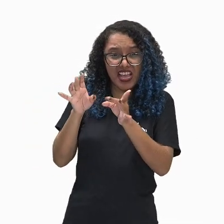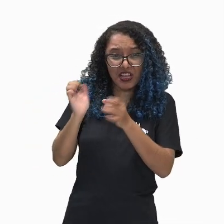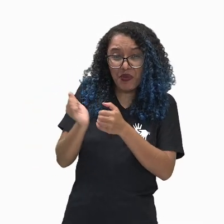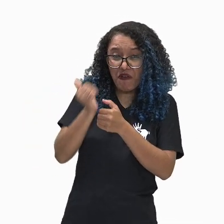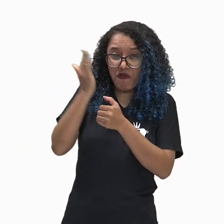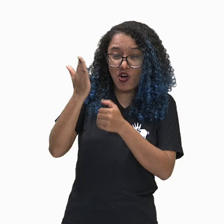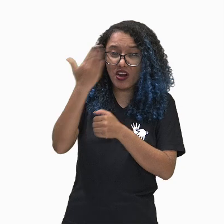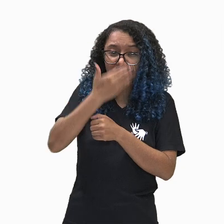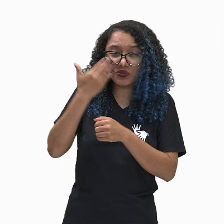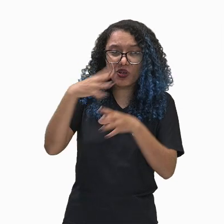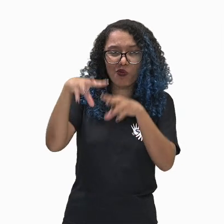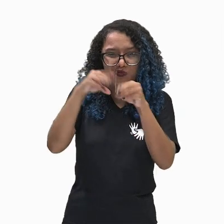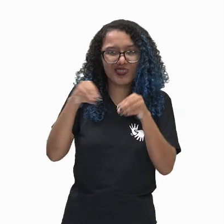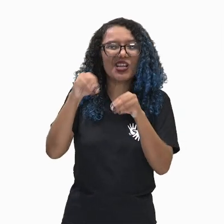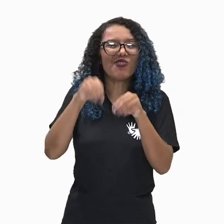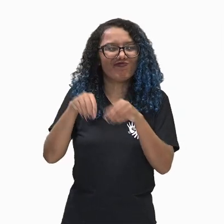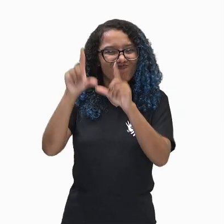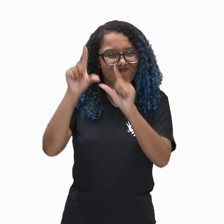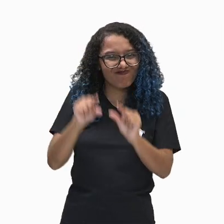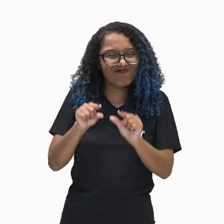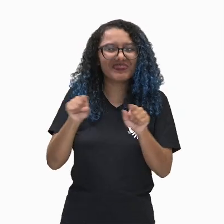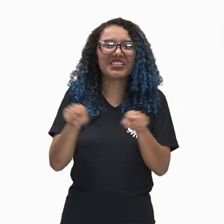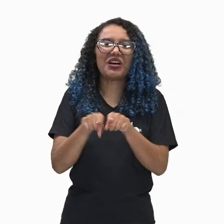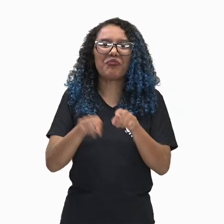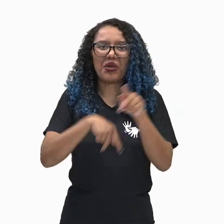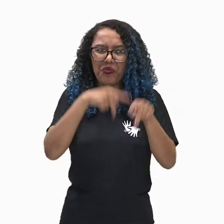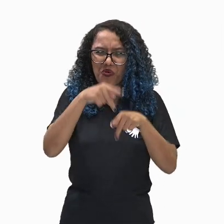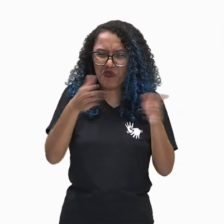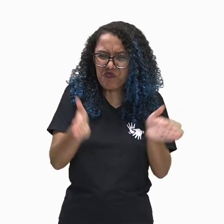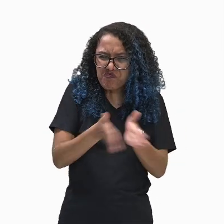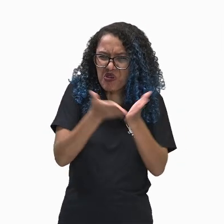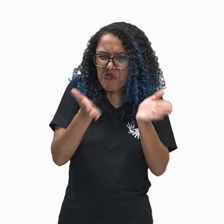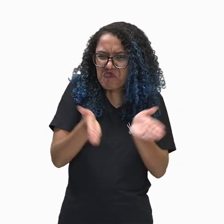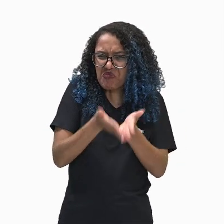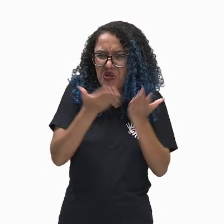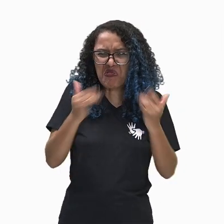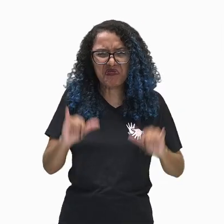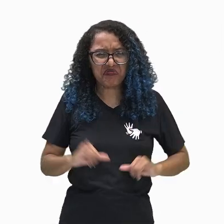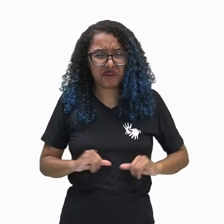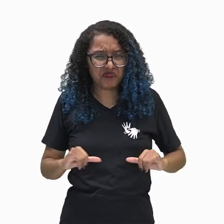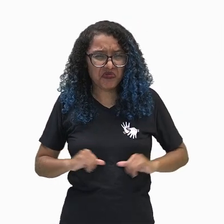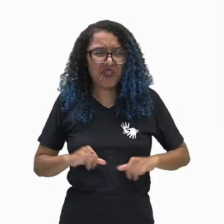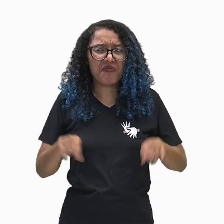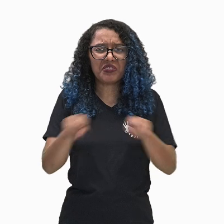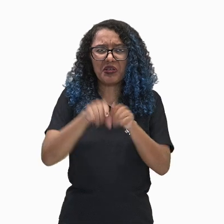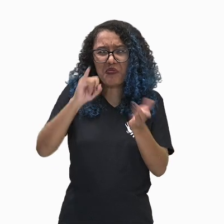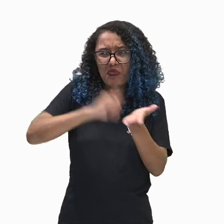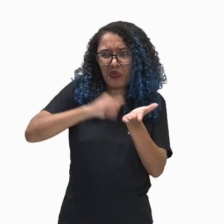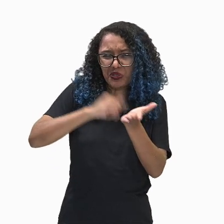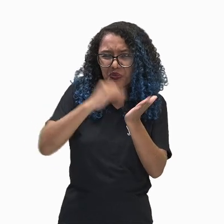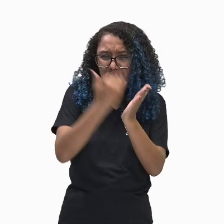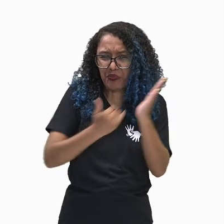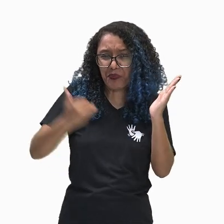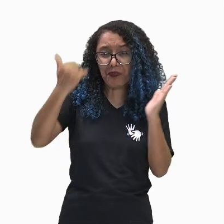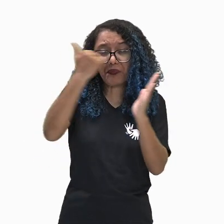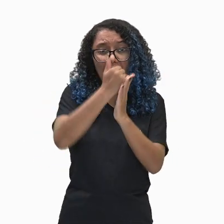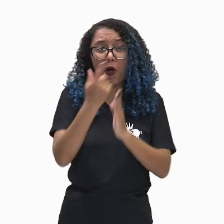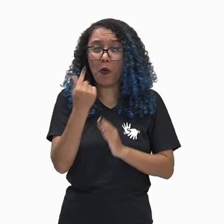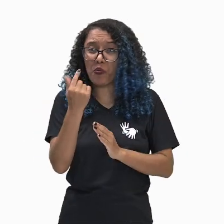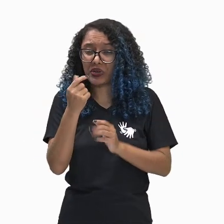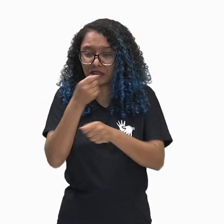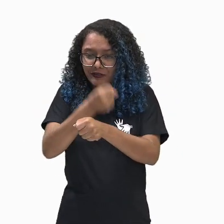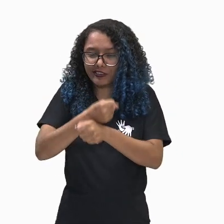a miséria da população mais pobre, elevados impostos, aumento dos preços dos escravos e dos